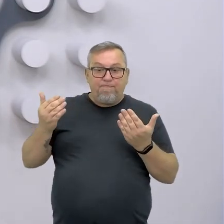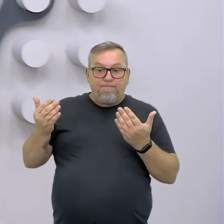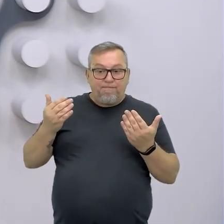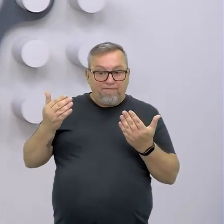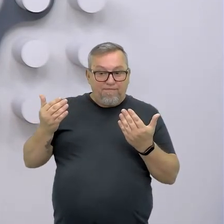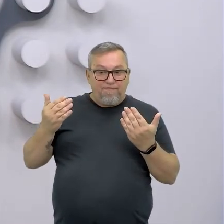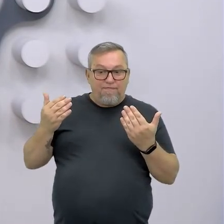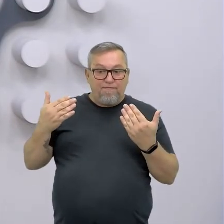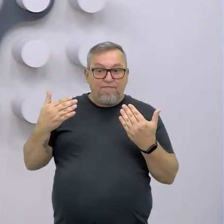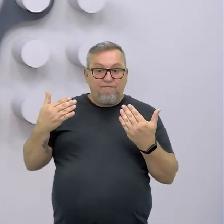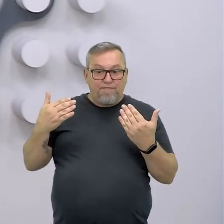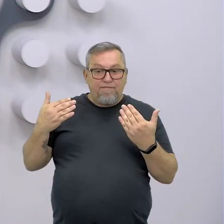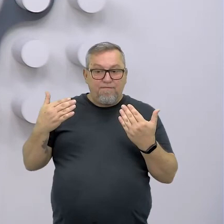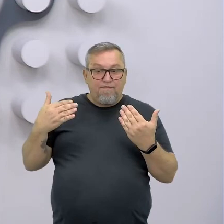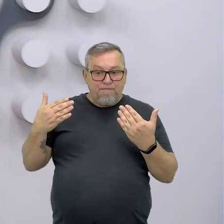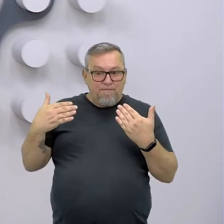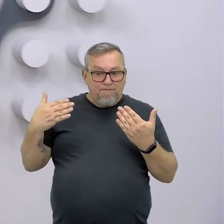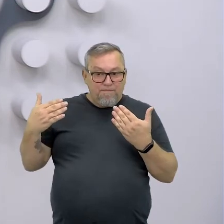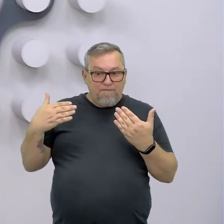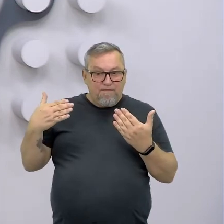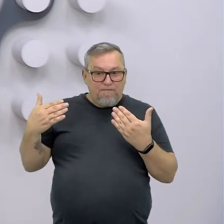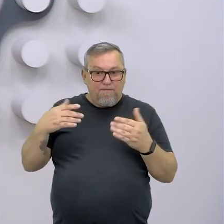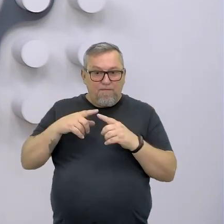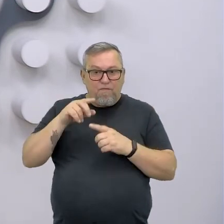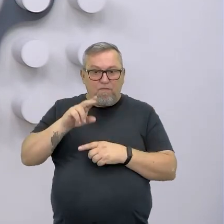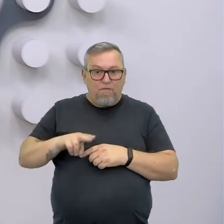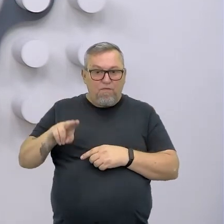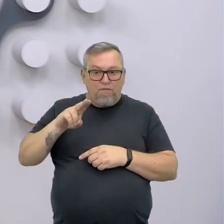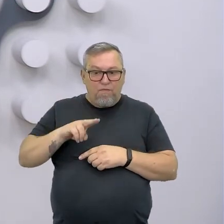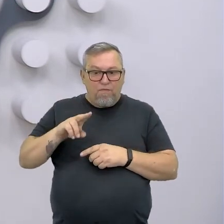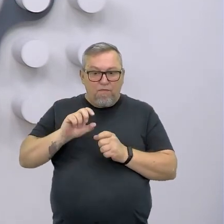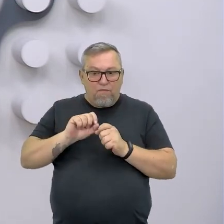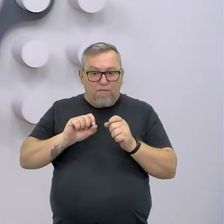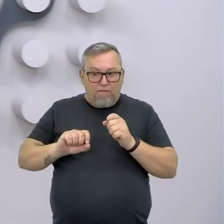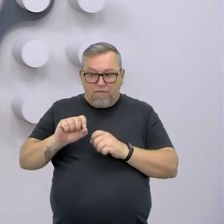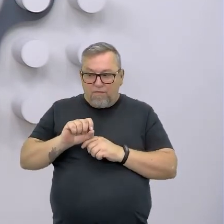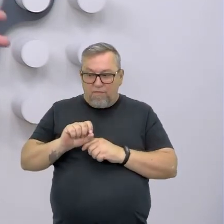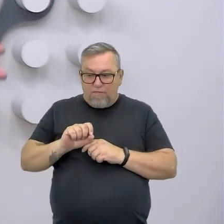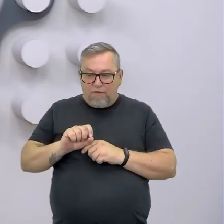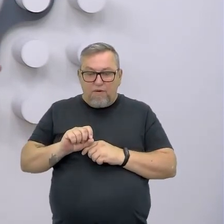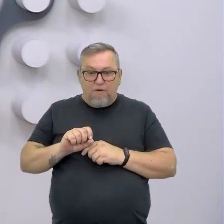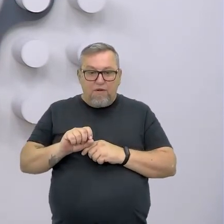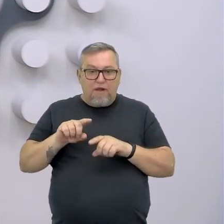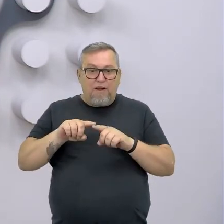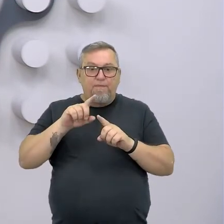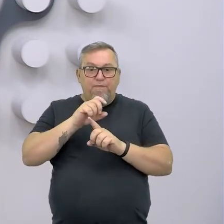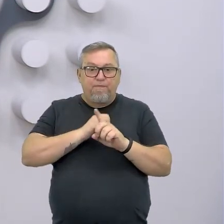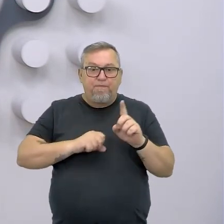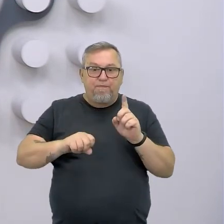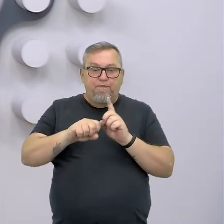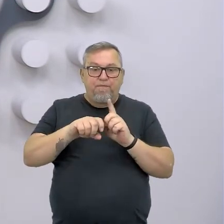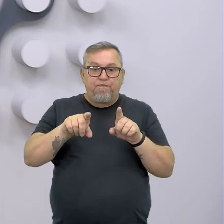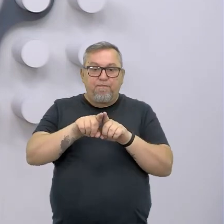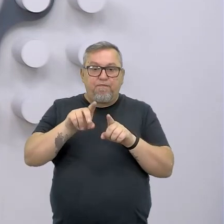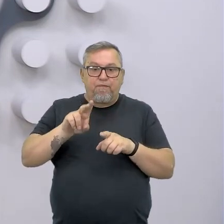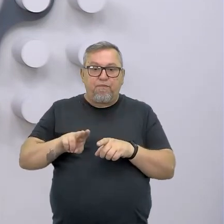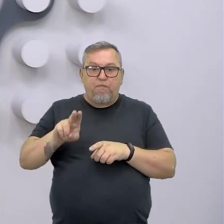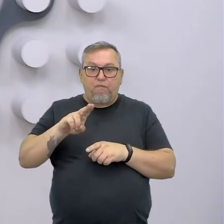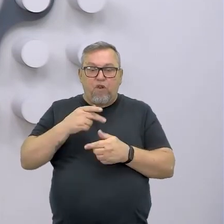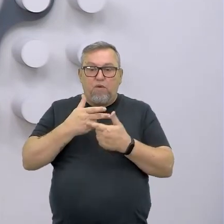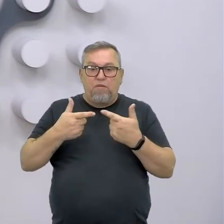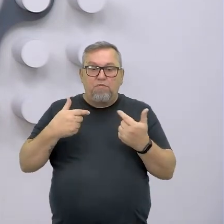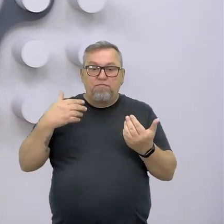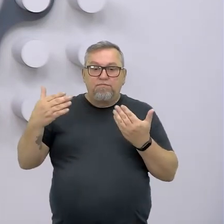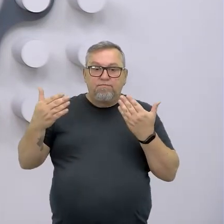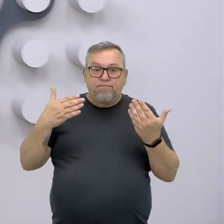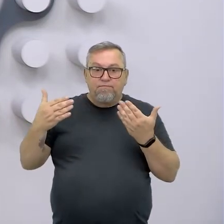seja, em vez de você utilizar como parâmetro apenas aquela sociedade, você vai usar outros